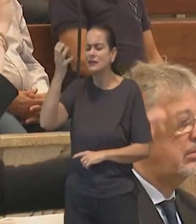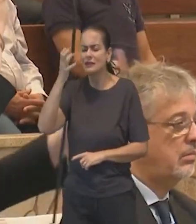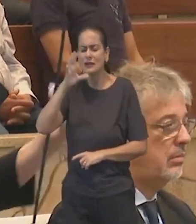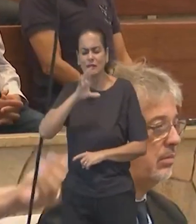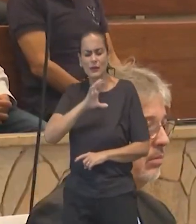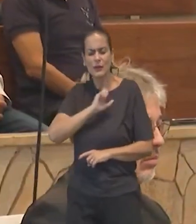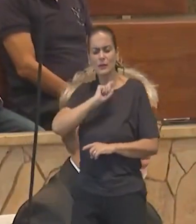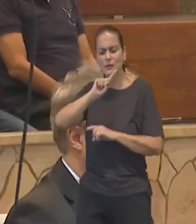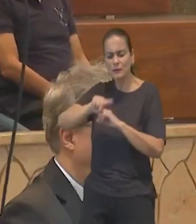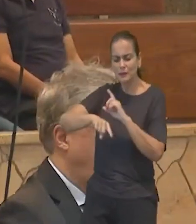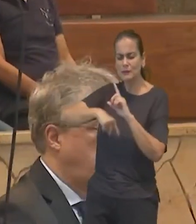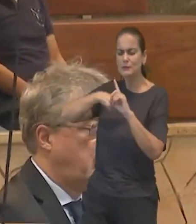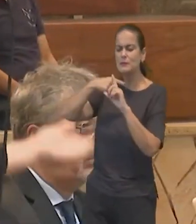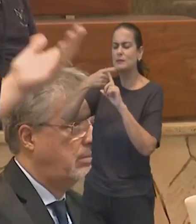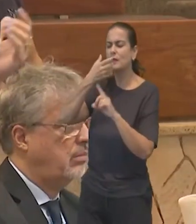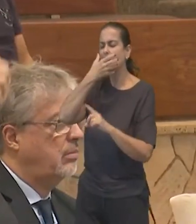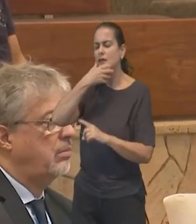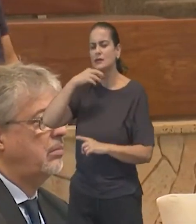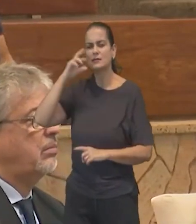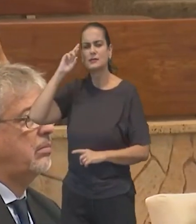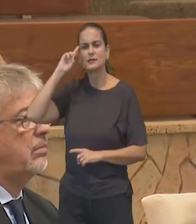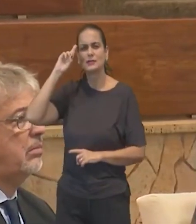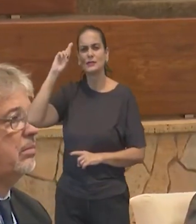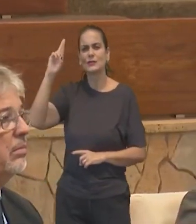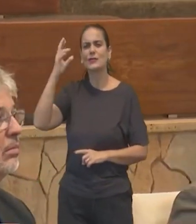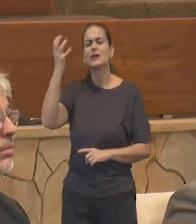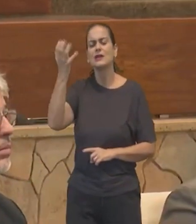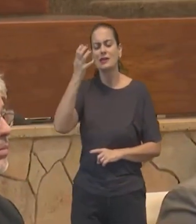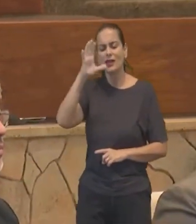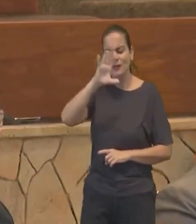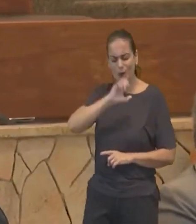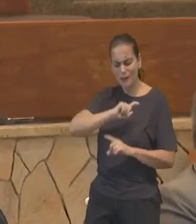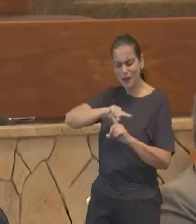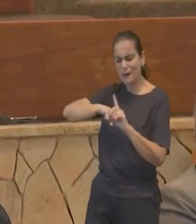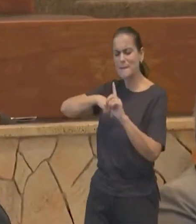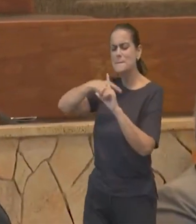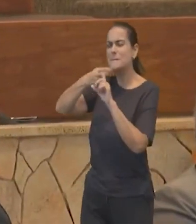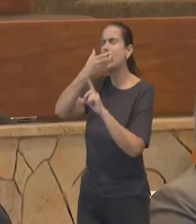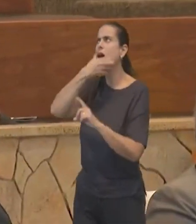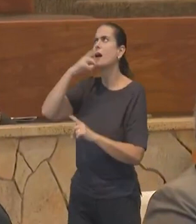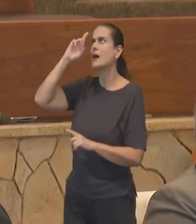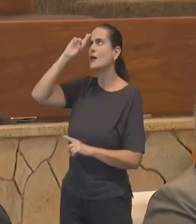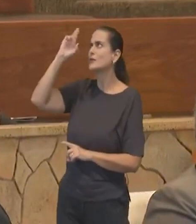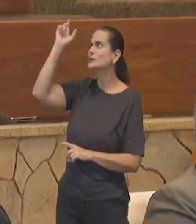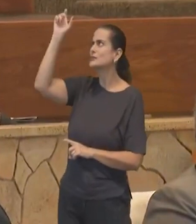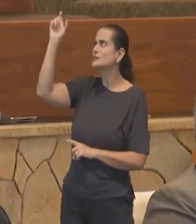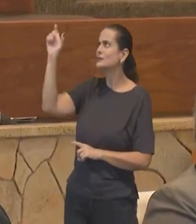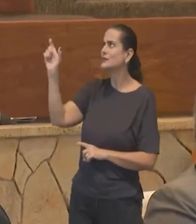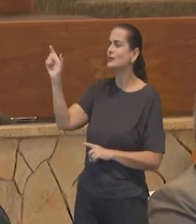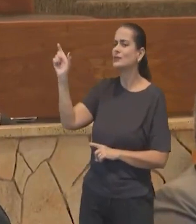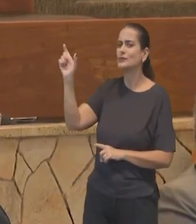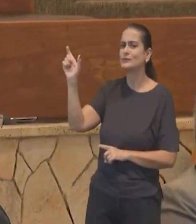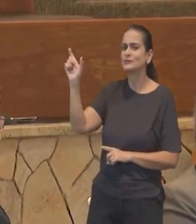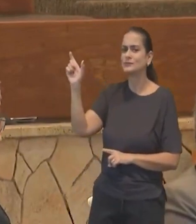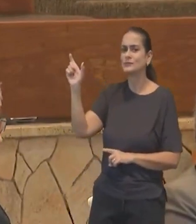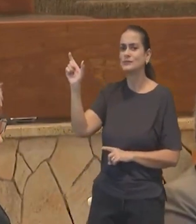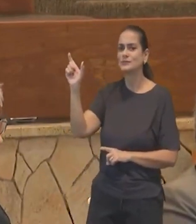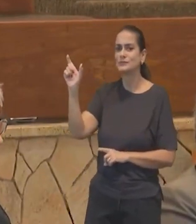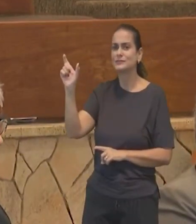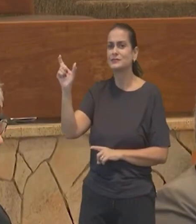mais, Senhor. Quero te amar mais, Senhor. Oh, mais uma vez,